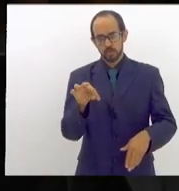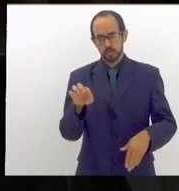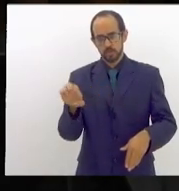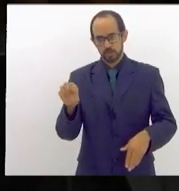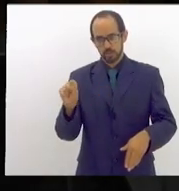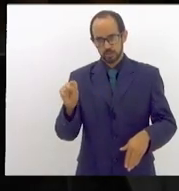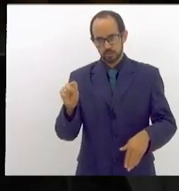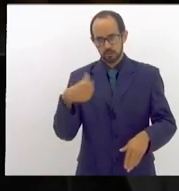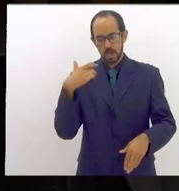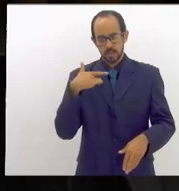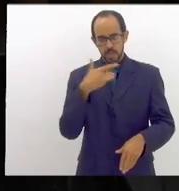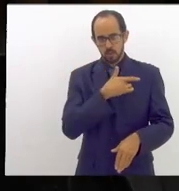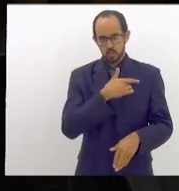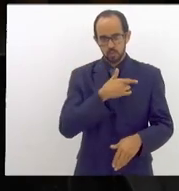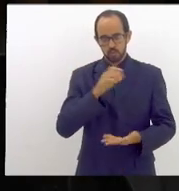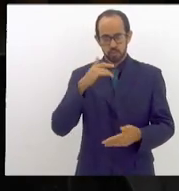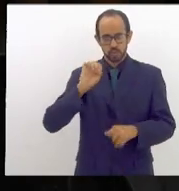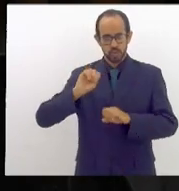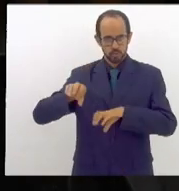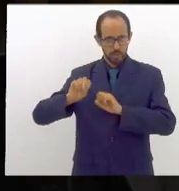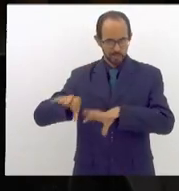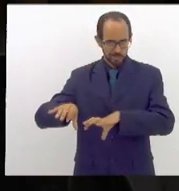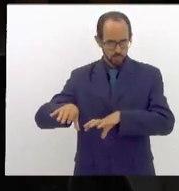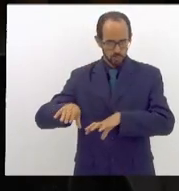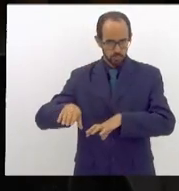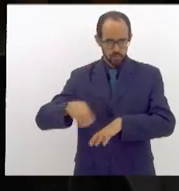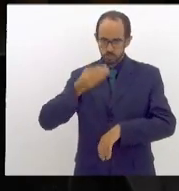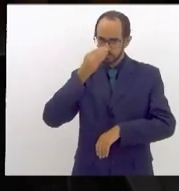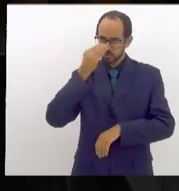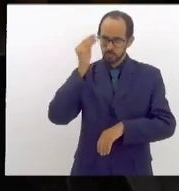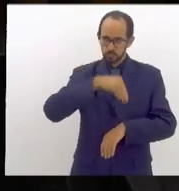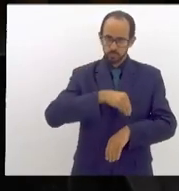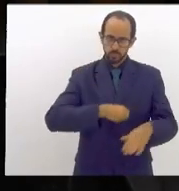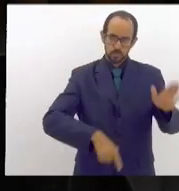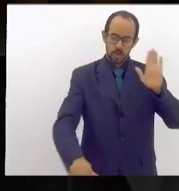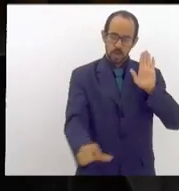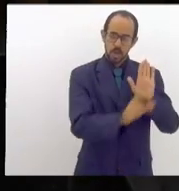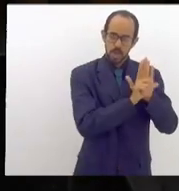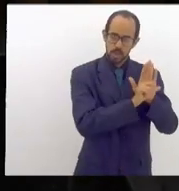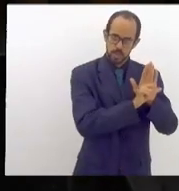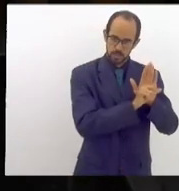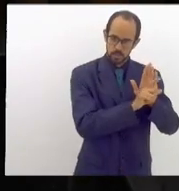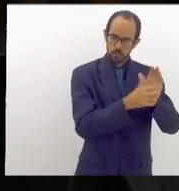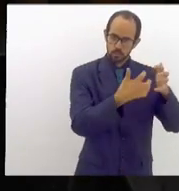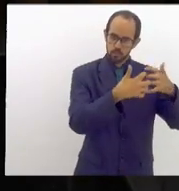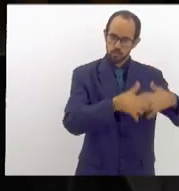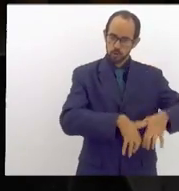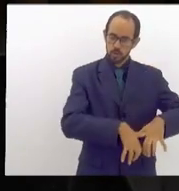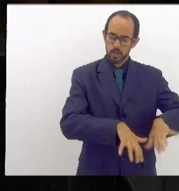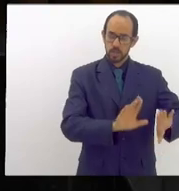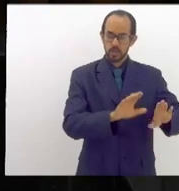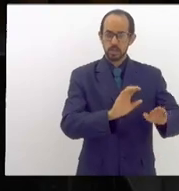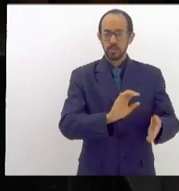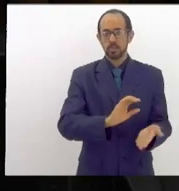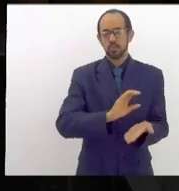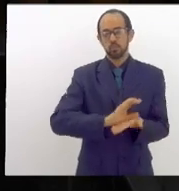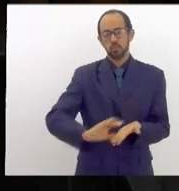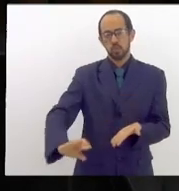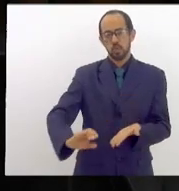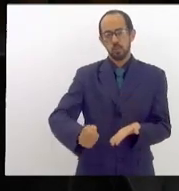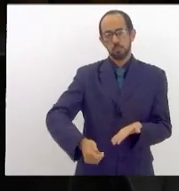a saúde para a educação deixando de cumprir legislação vigente e sub financiando